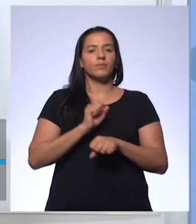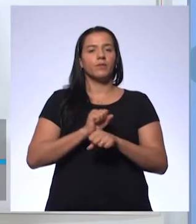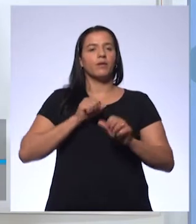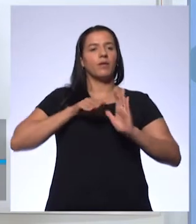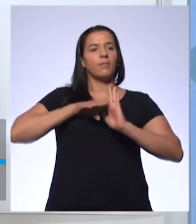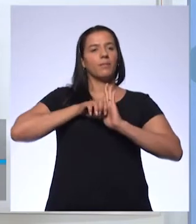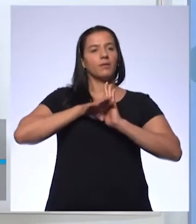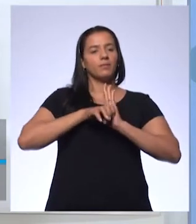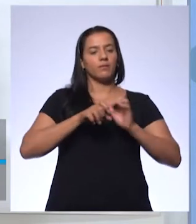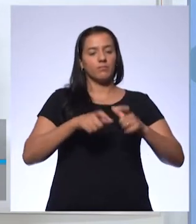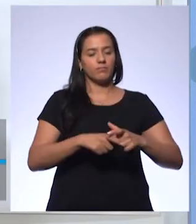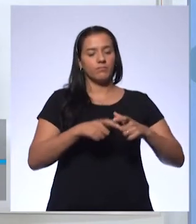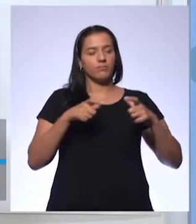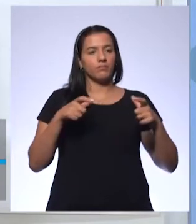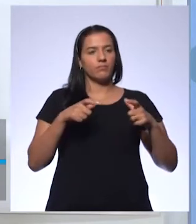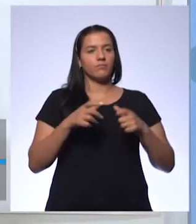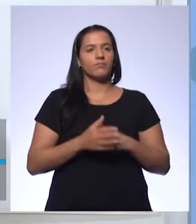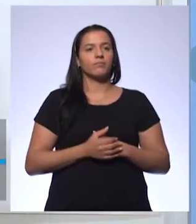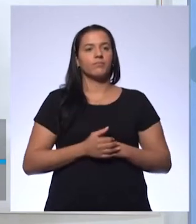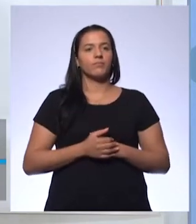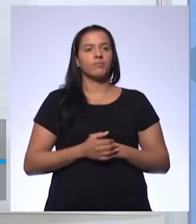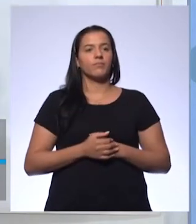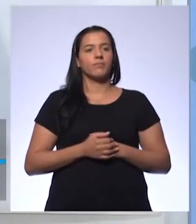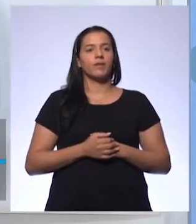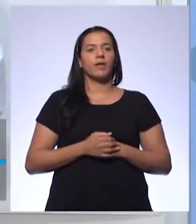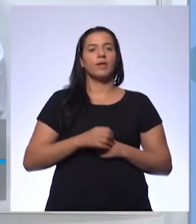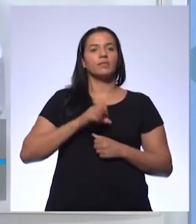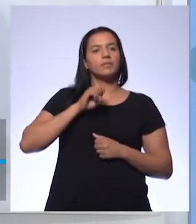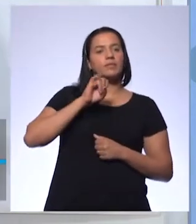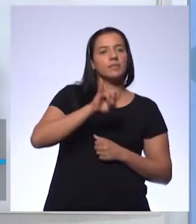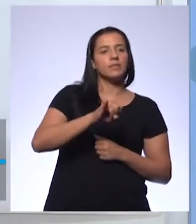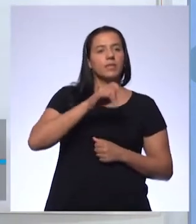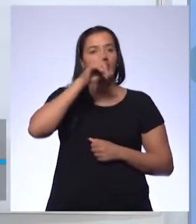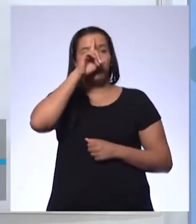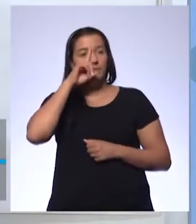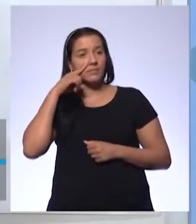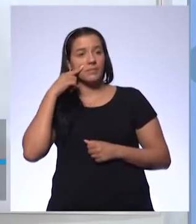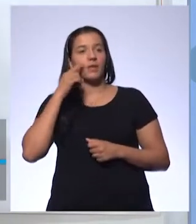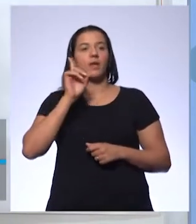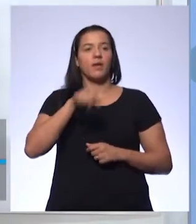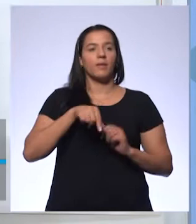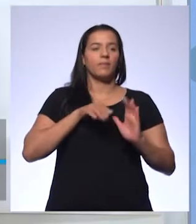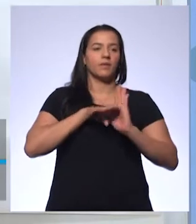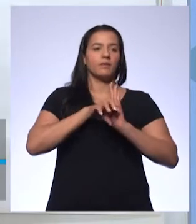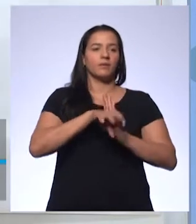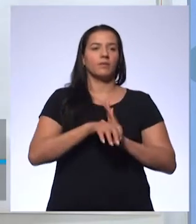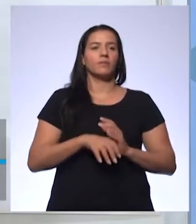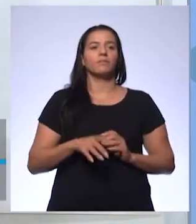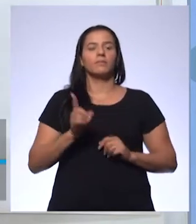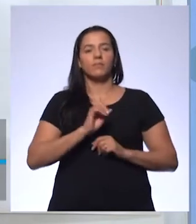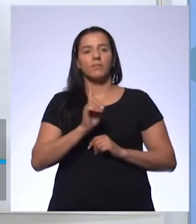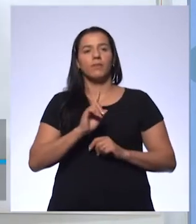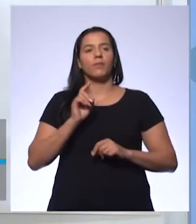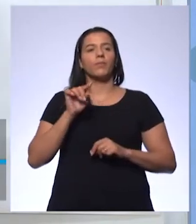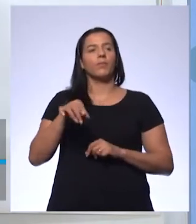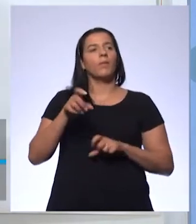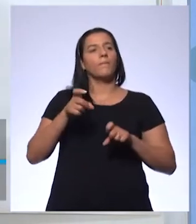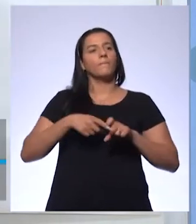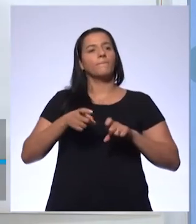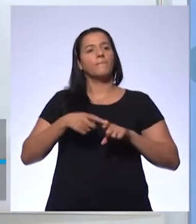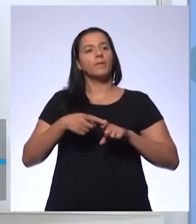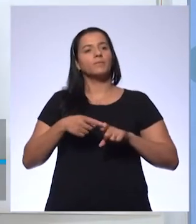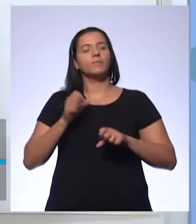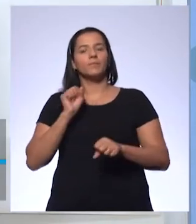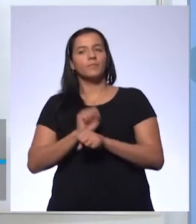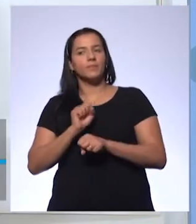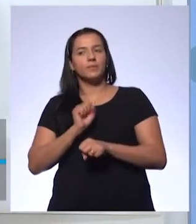bactéria que é. Tá? Então não dá para eu falar, se tem infecção urinária, é bactéria. Não, o médico ele tem que fazer o teste até para saber